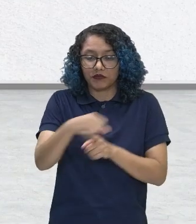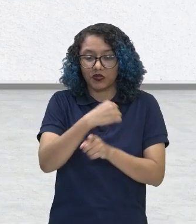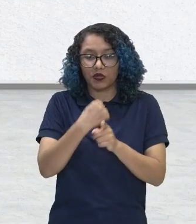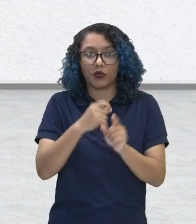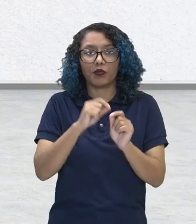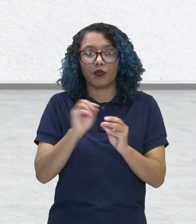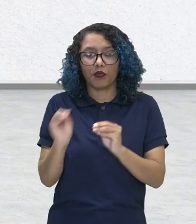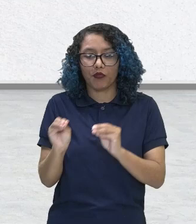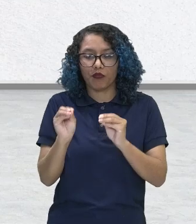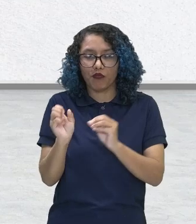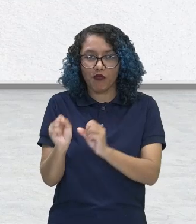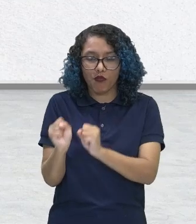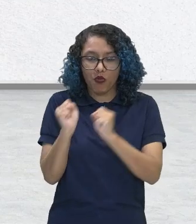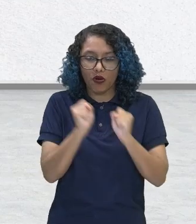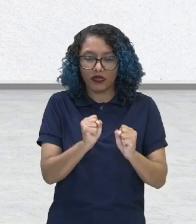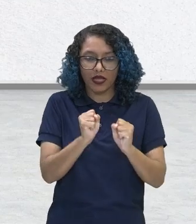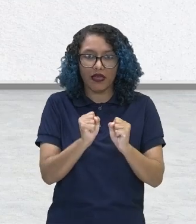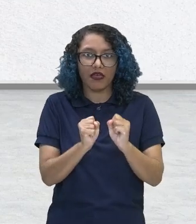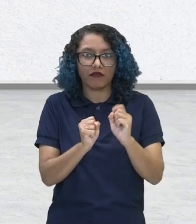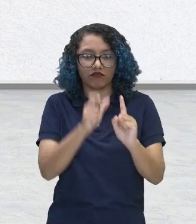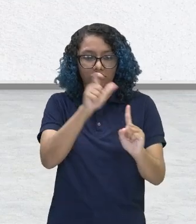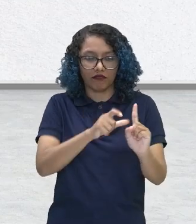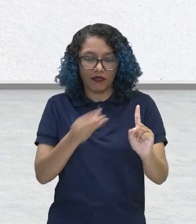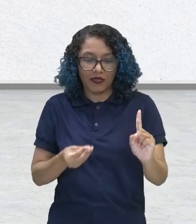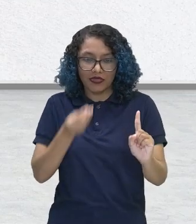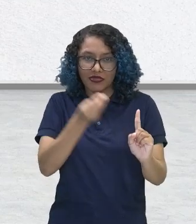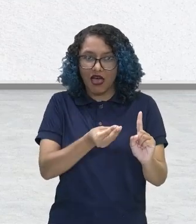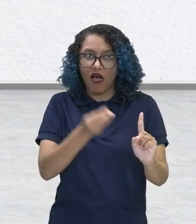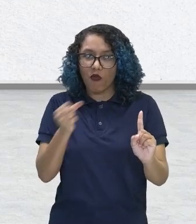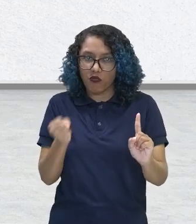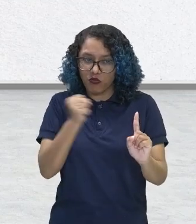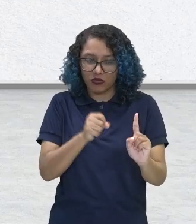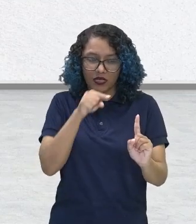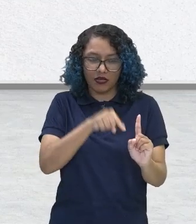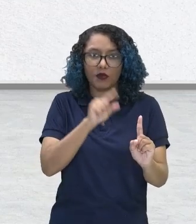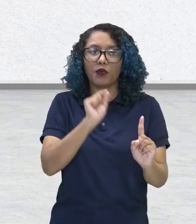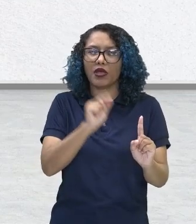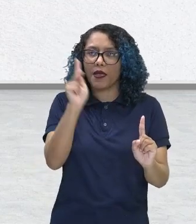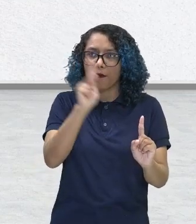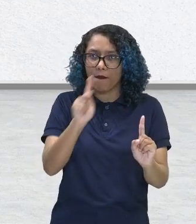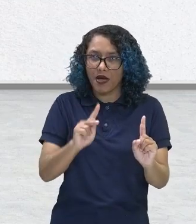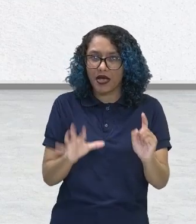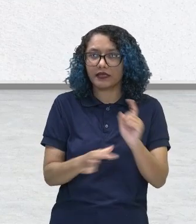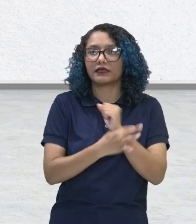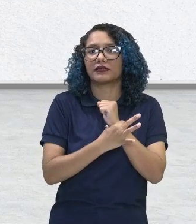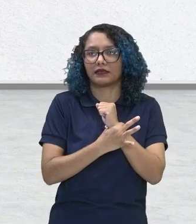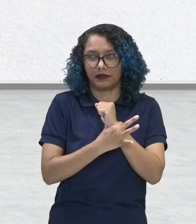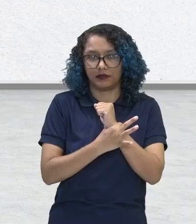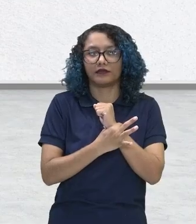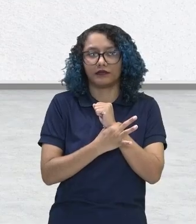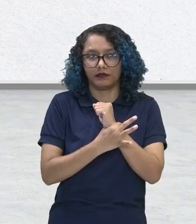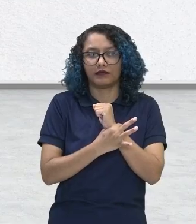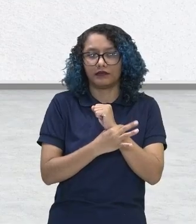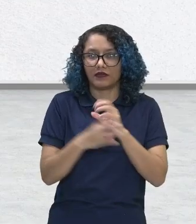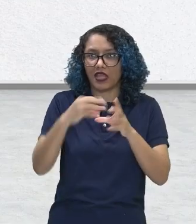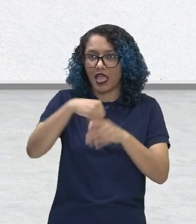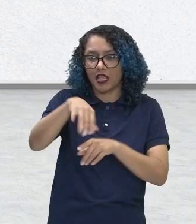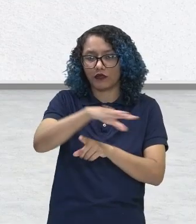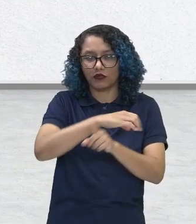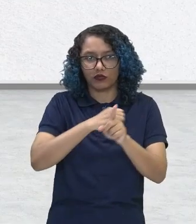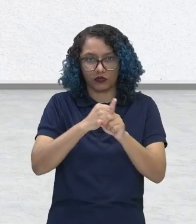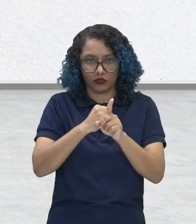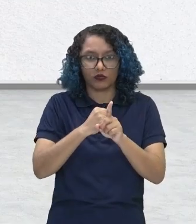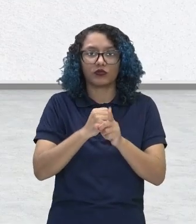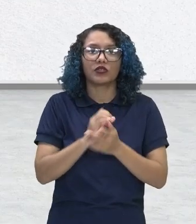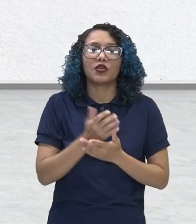um soberano para manter a paz. Então essa é a ideia aí do surgimento do Estado, segundo Hobbes. E John